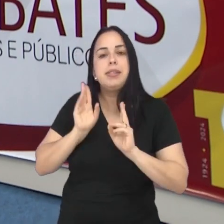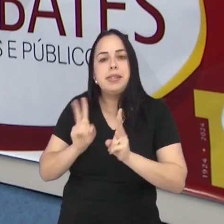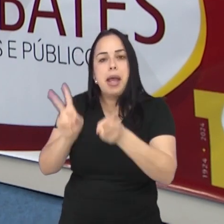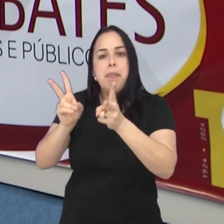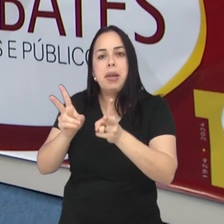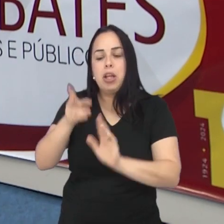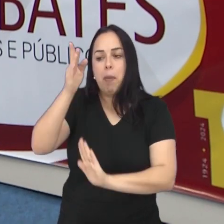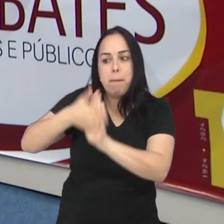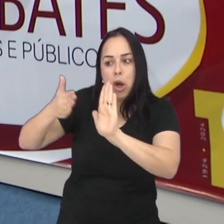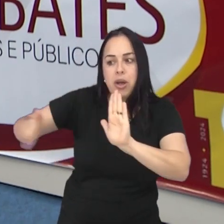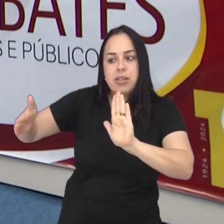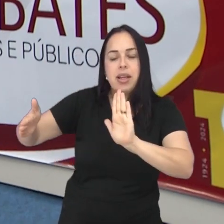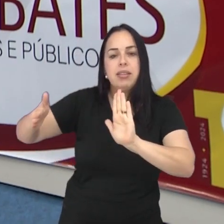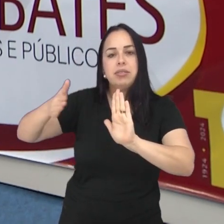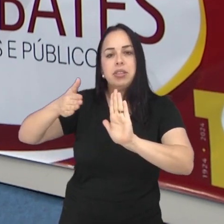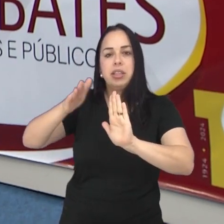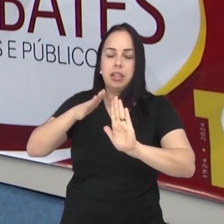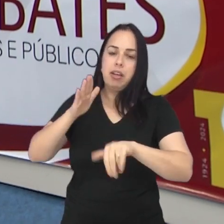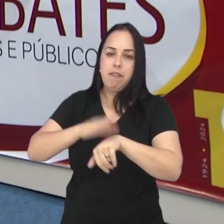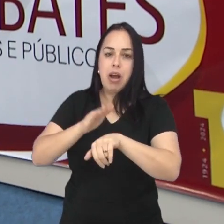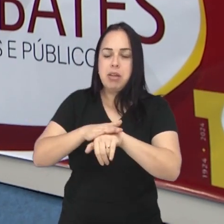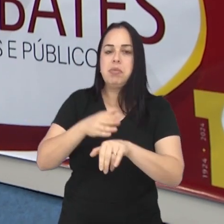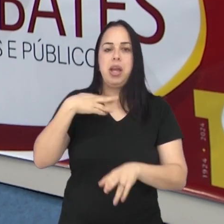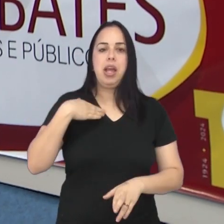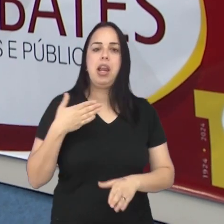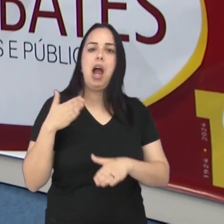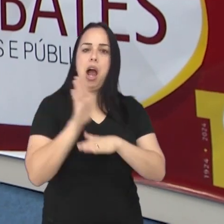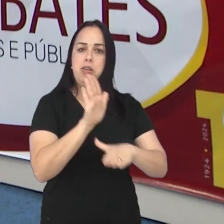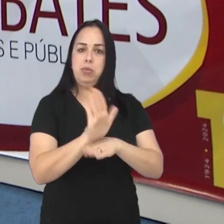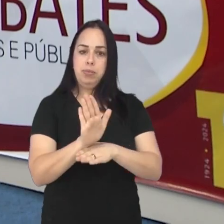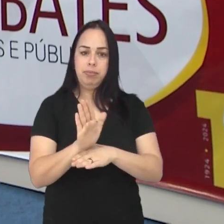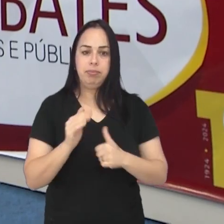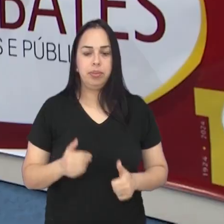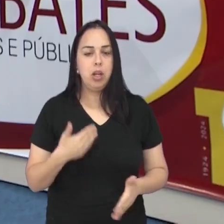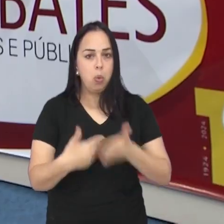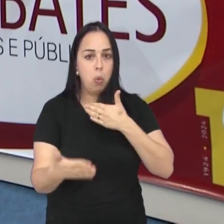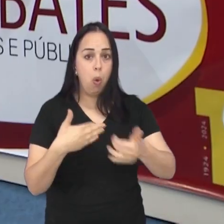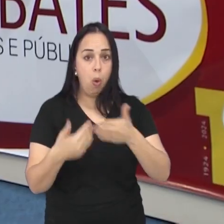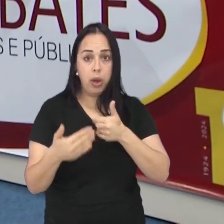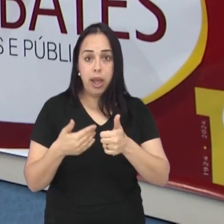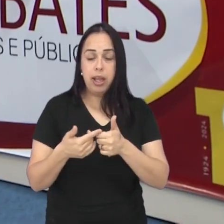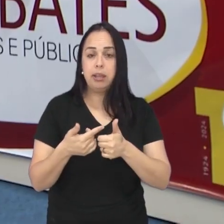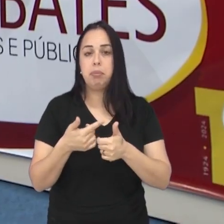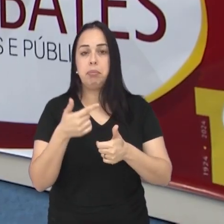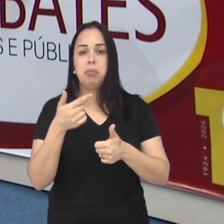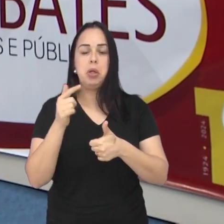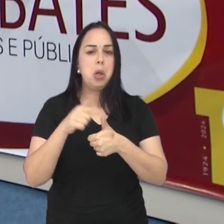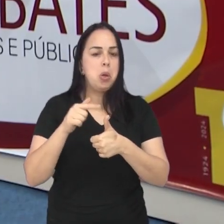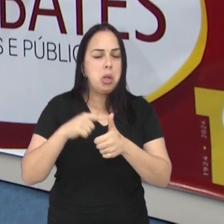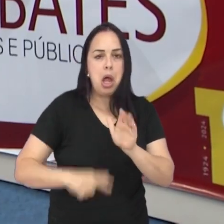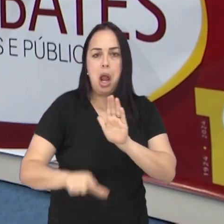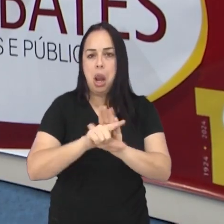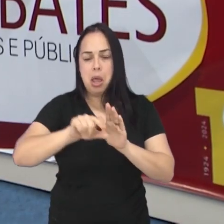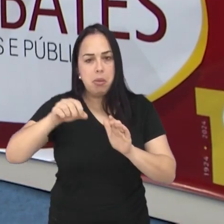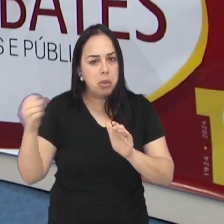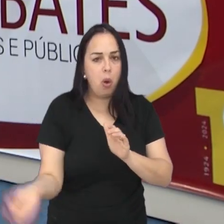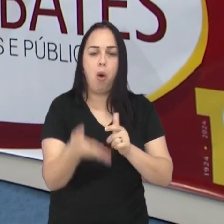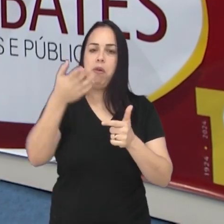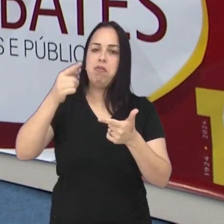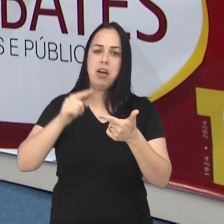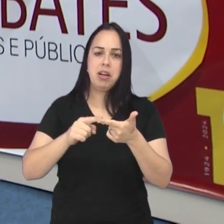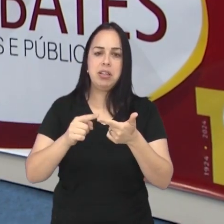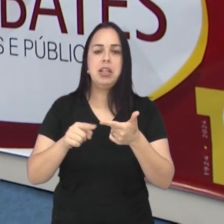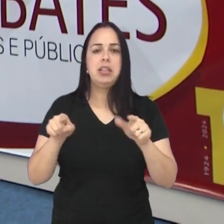interveniente, intervindo em todos os processos que tramitam perante o Tribunal de Contas. Então, diante de qualquer diploma jurídico,